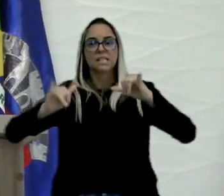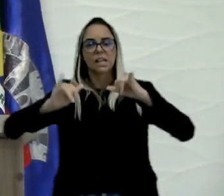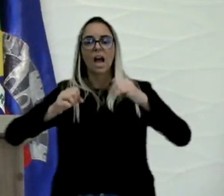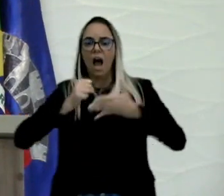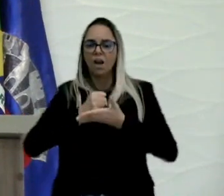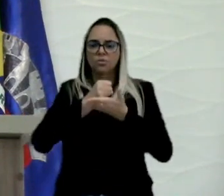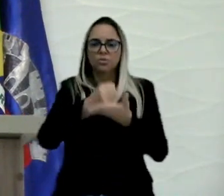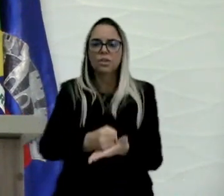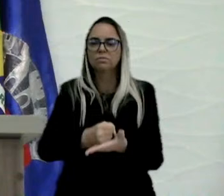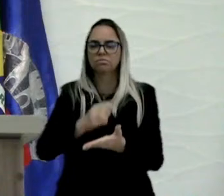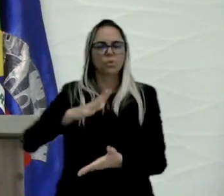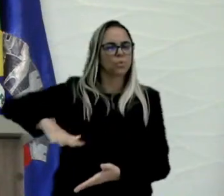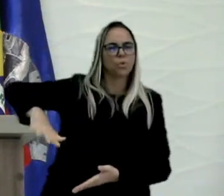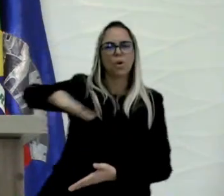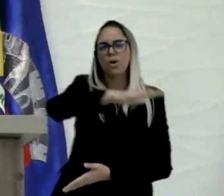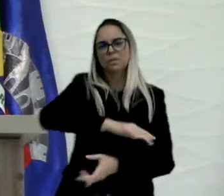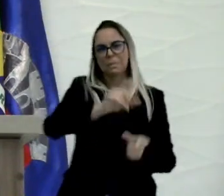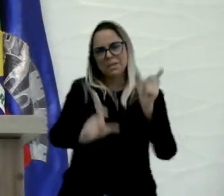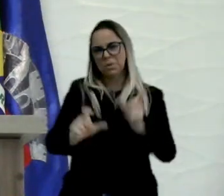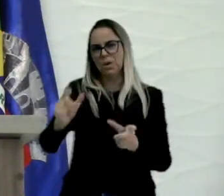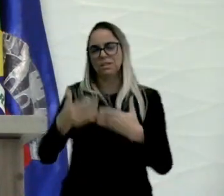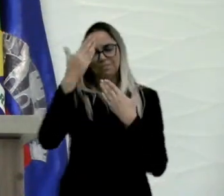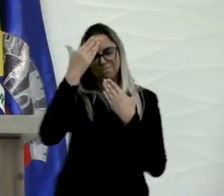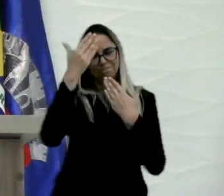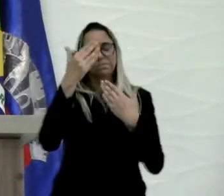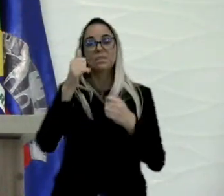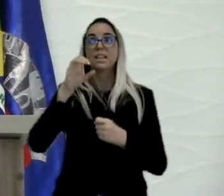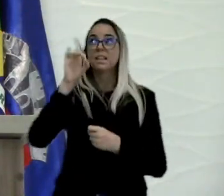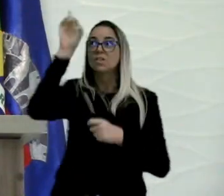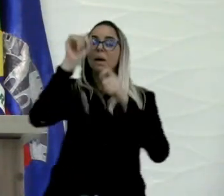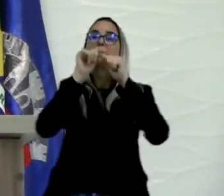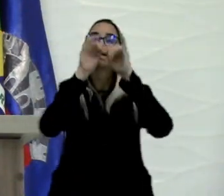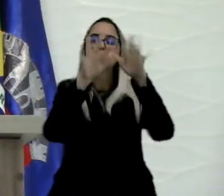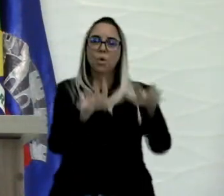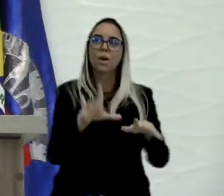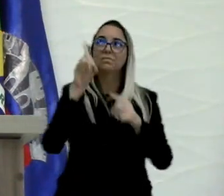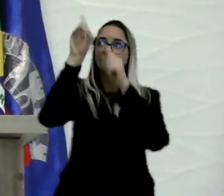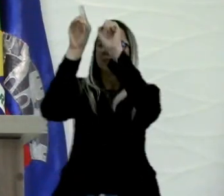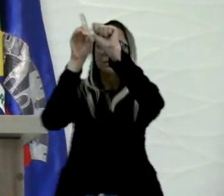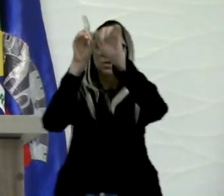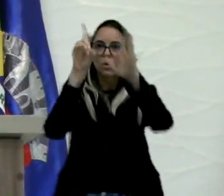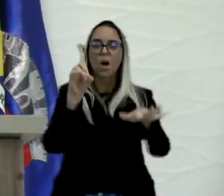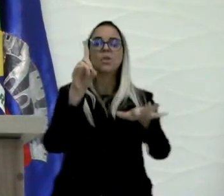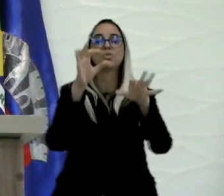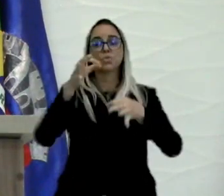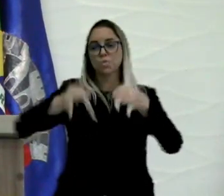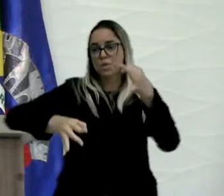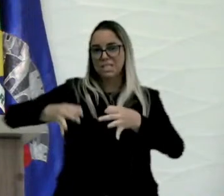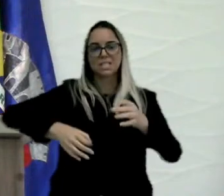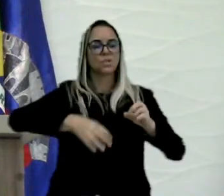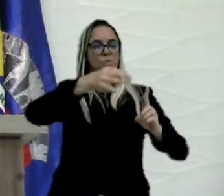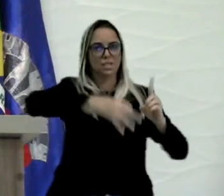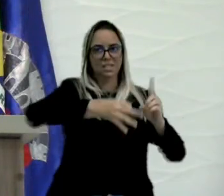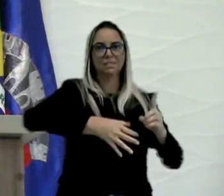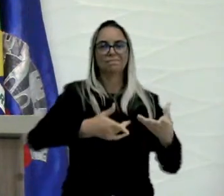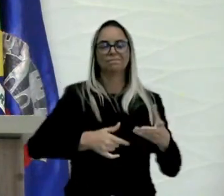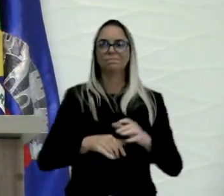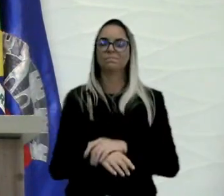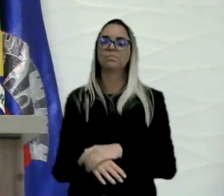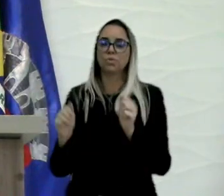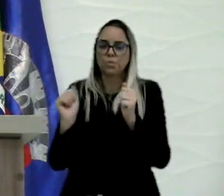a todos promotor que Deus abençoe você promotor e o juiz os dois juizes da comarca que lhe